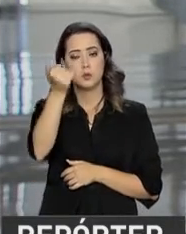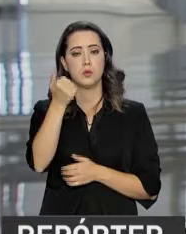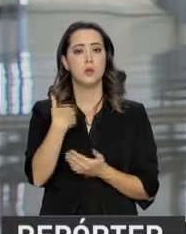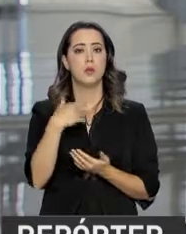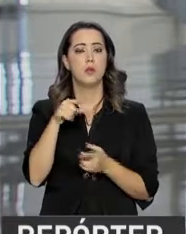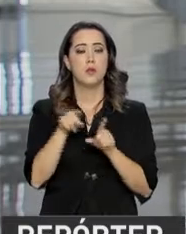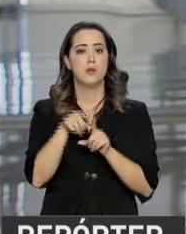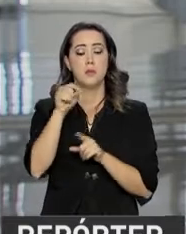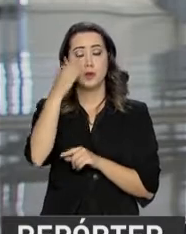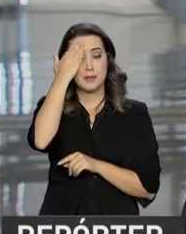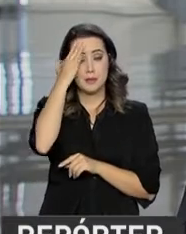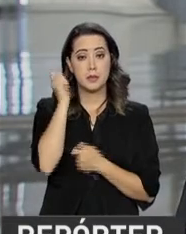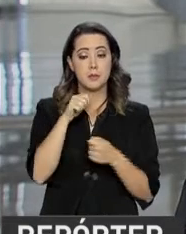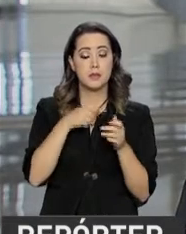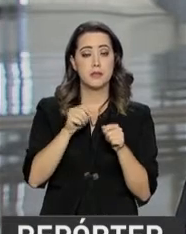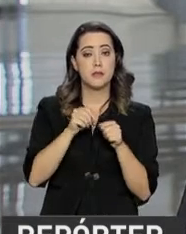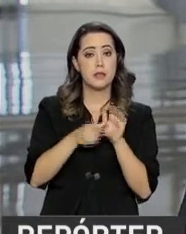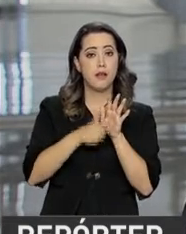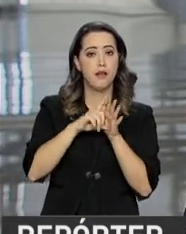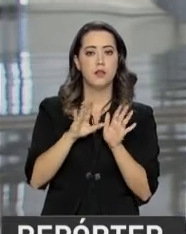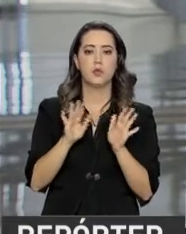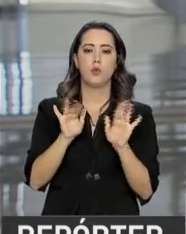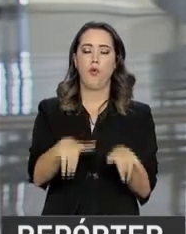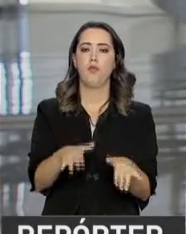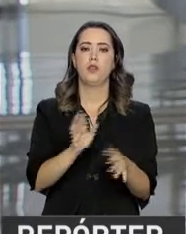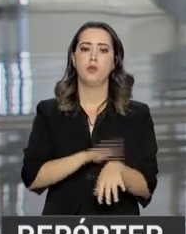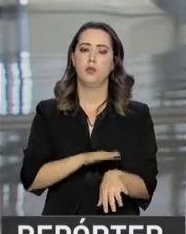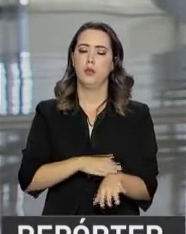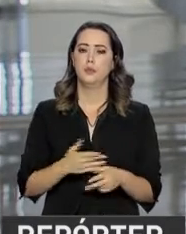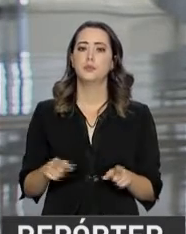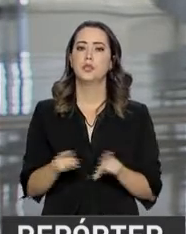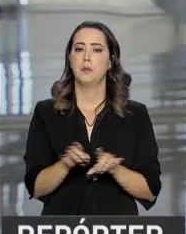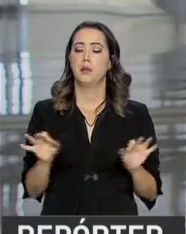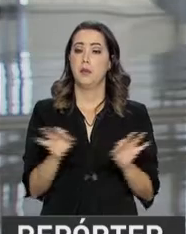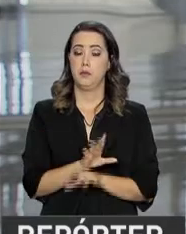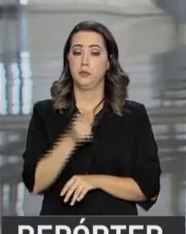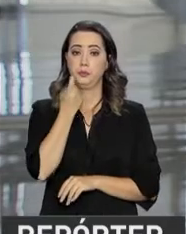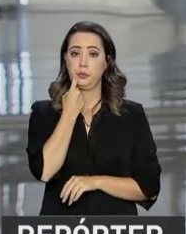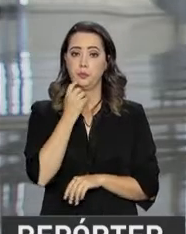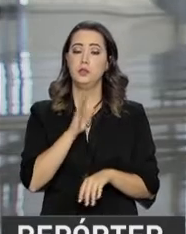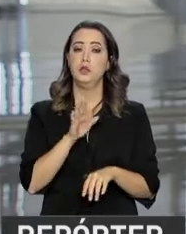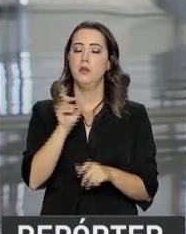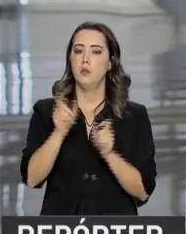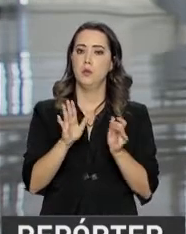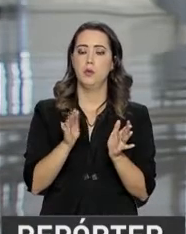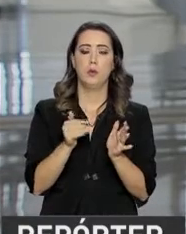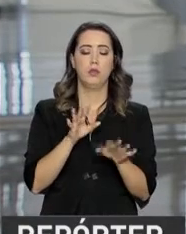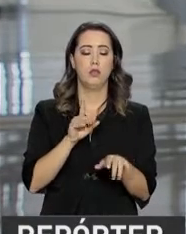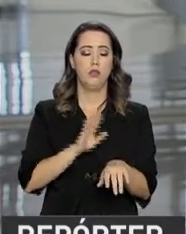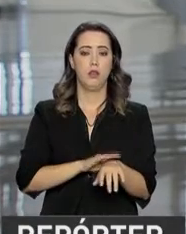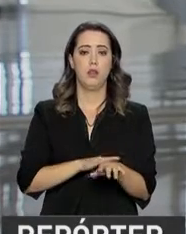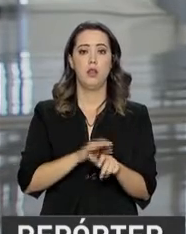fazer a inscrição nas últimas horas antes do final do prazo agora roberto também encerra nesta sexta-feira o prazo para fazer alguma